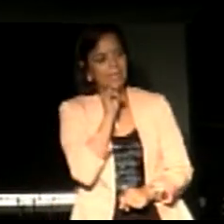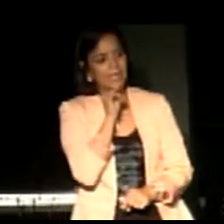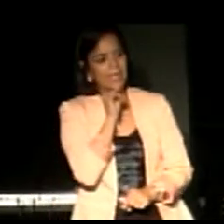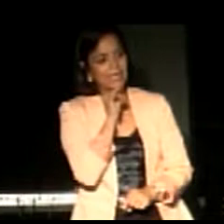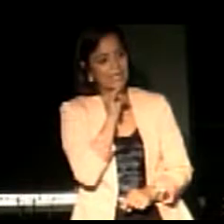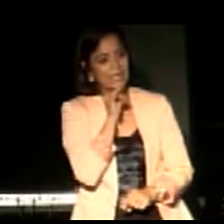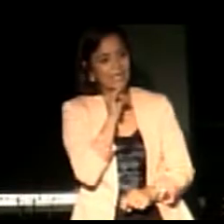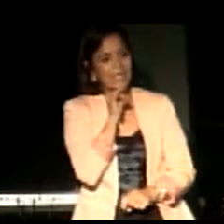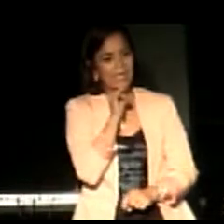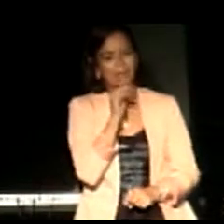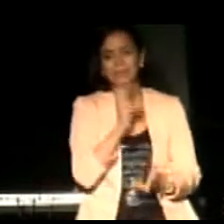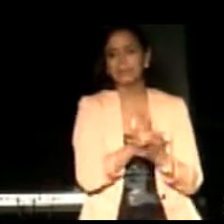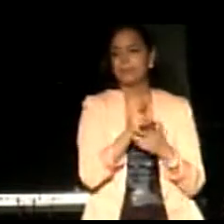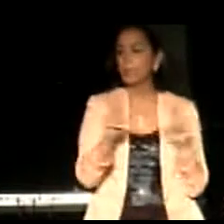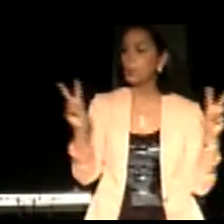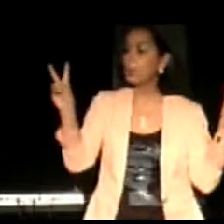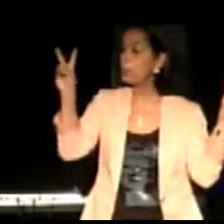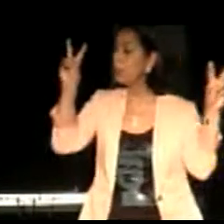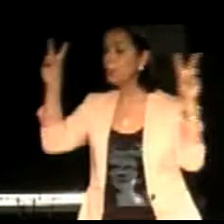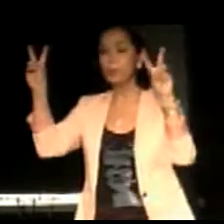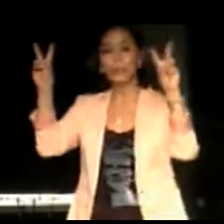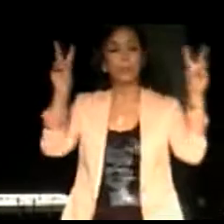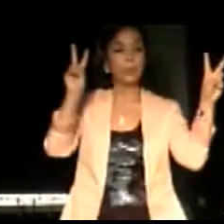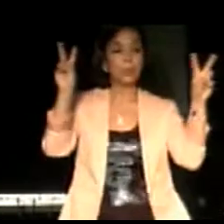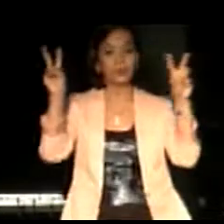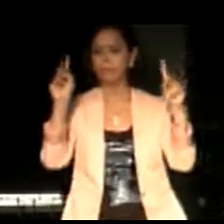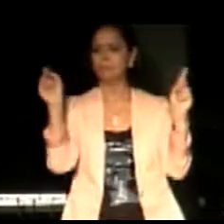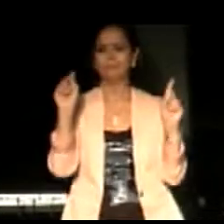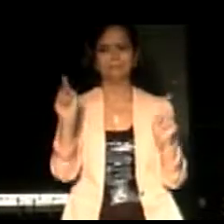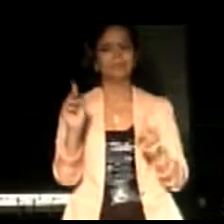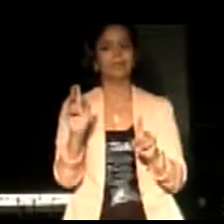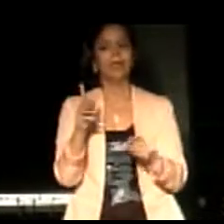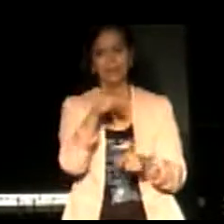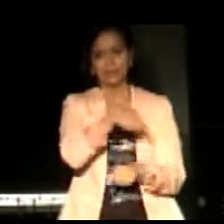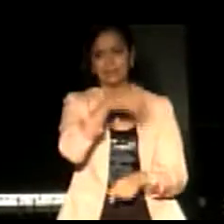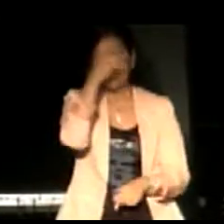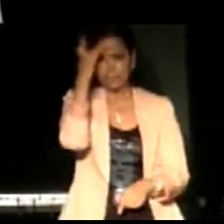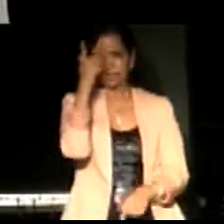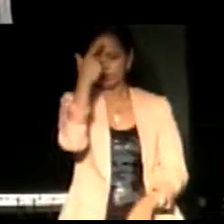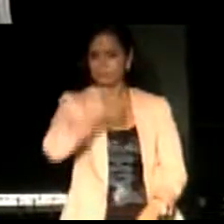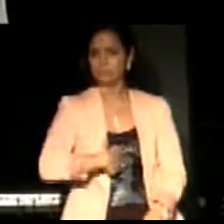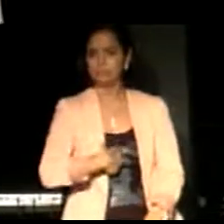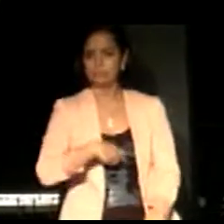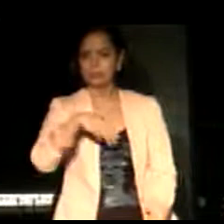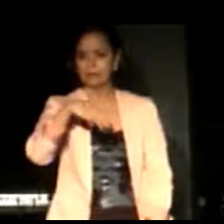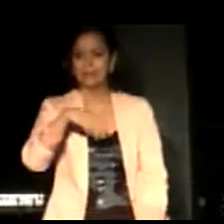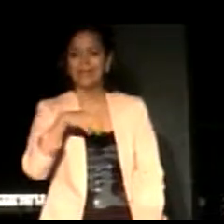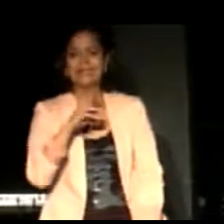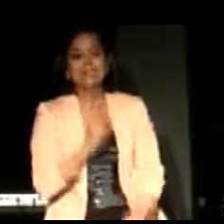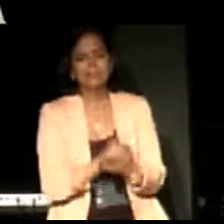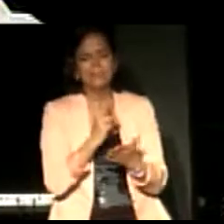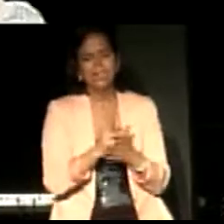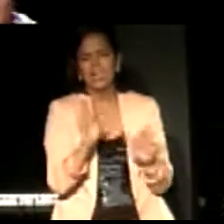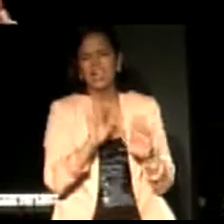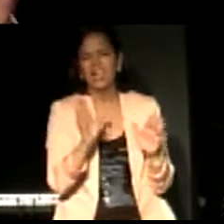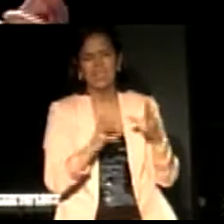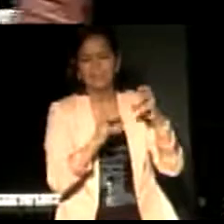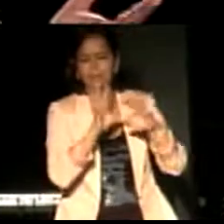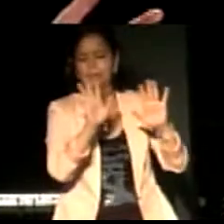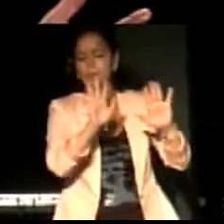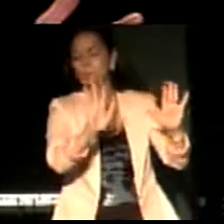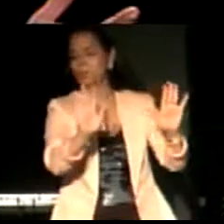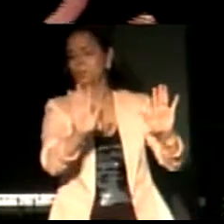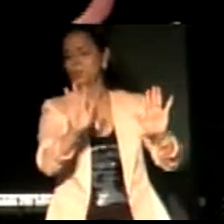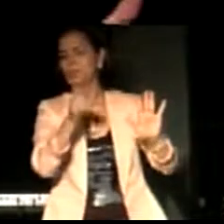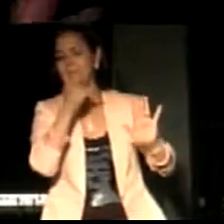paz a qualquer preço. Certamente você conhece pessoas assim, que querem colocar panos quentes. Não que